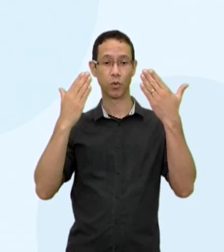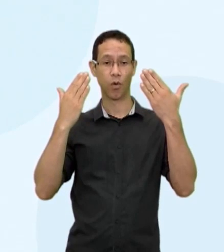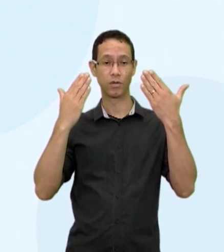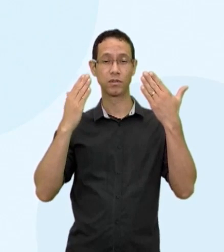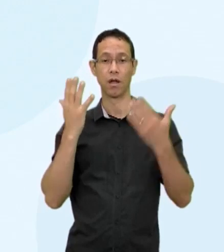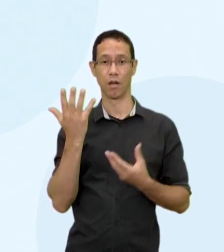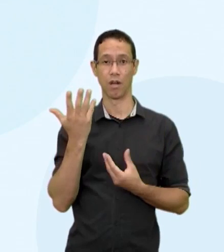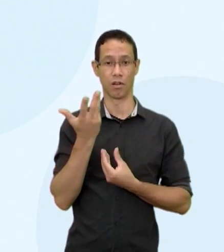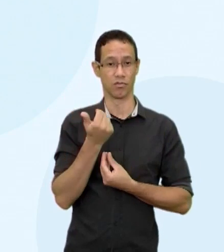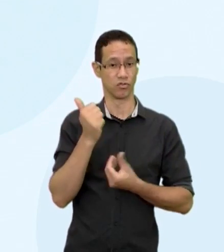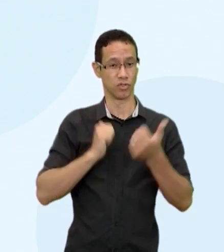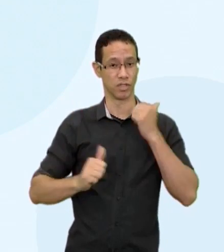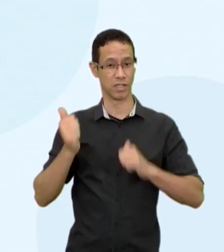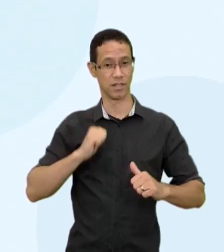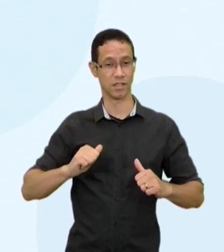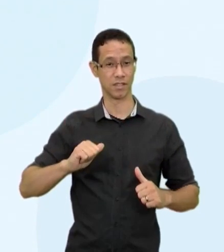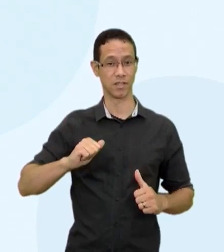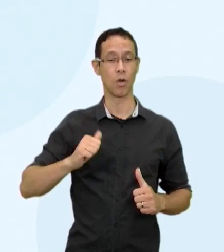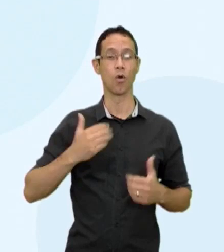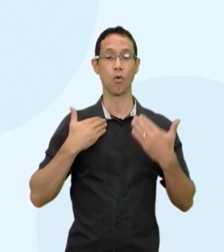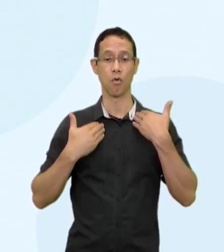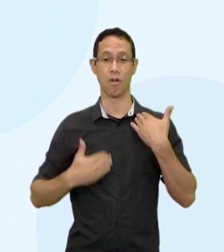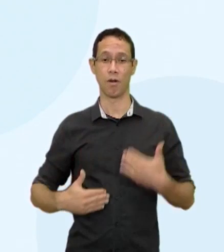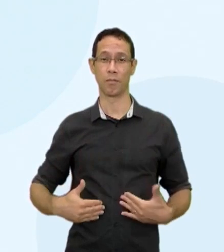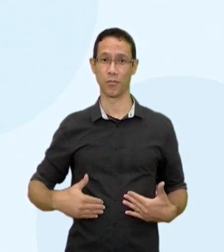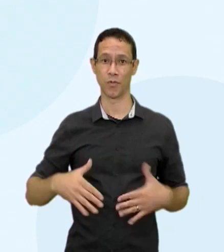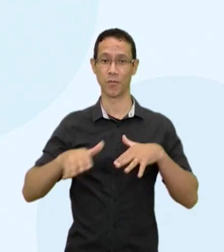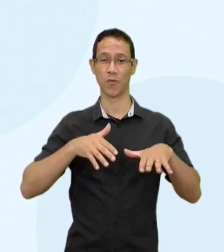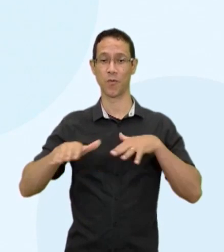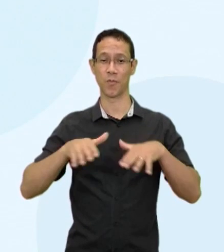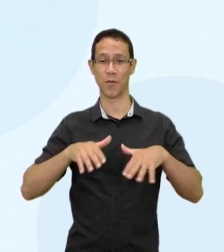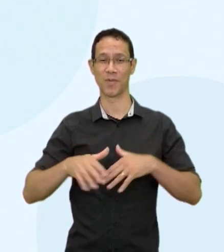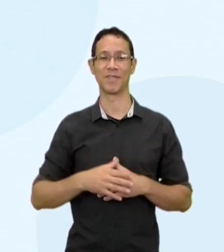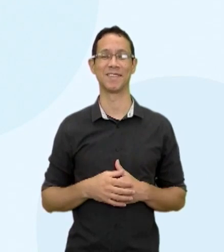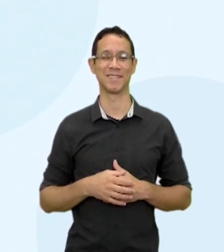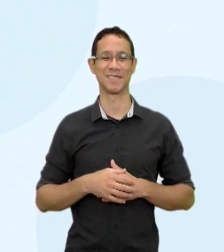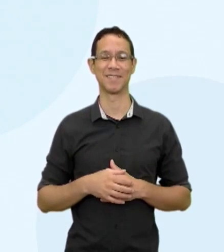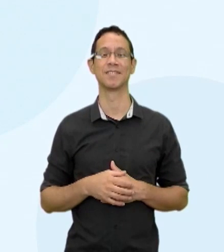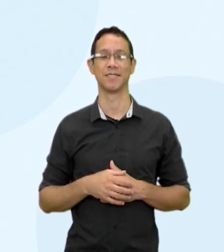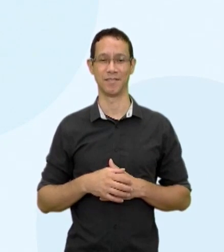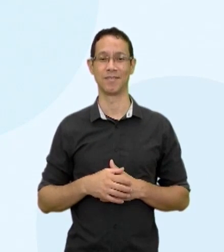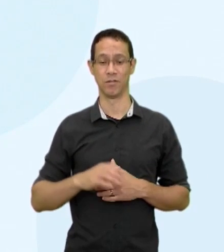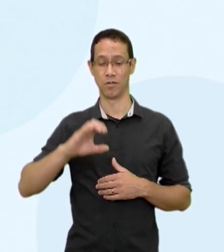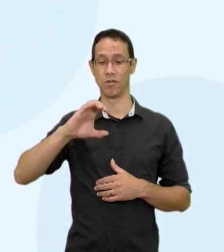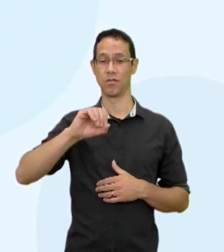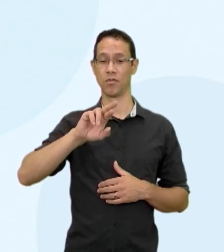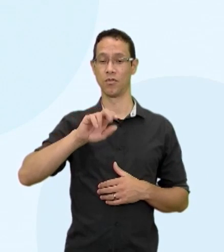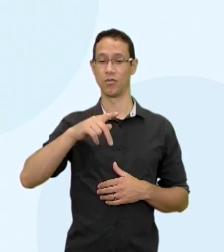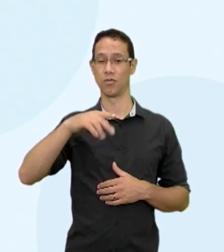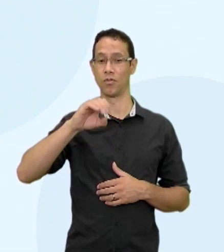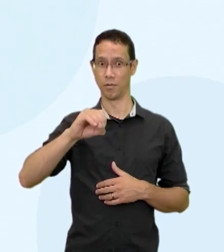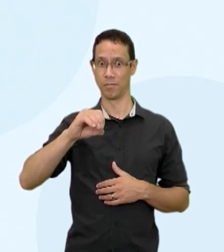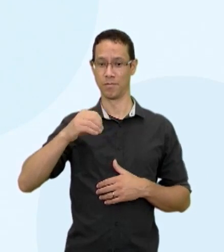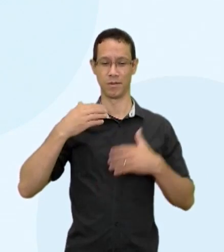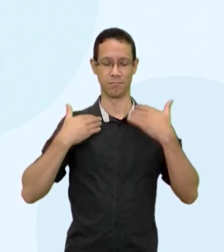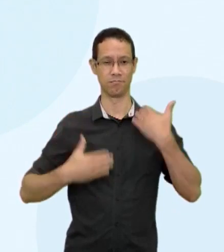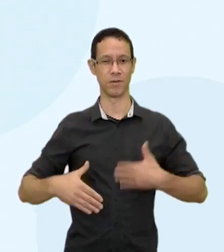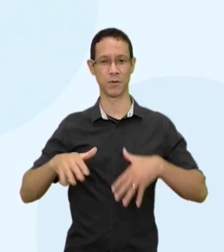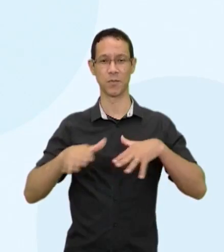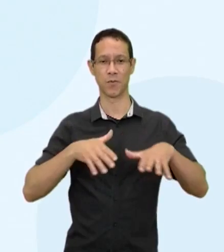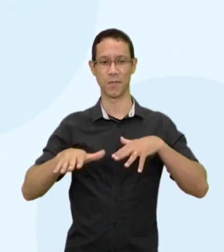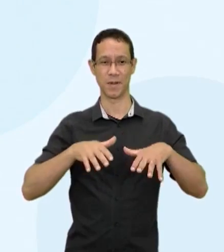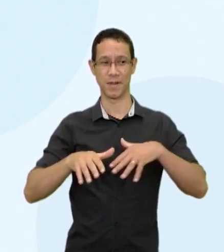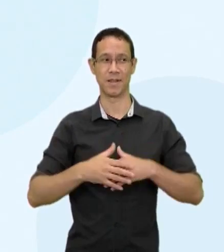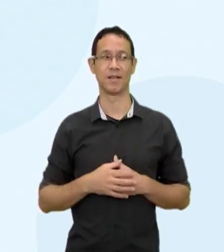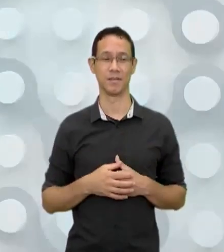artísticas. Corpo em movimento. Eu ia ler no plural. Não, aí sim. Corpo em movimento. Exato, porque dentro de